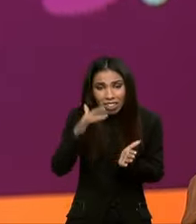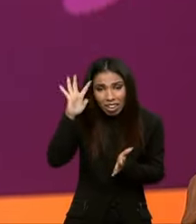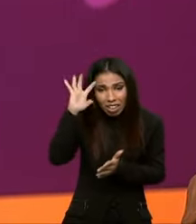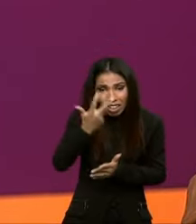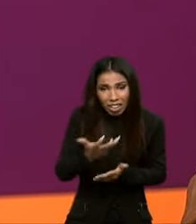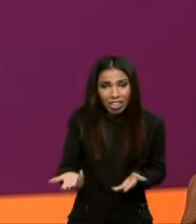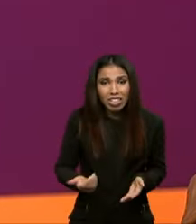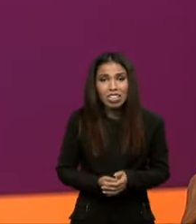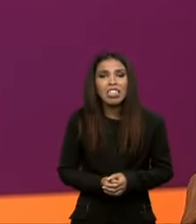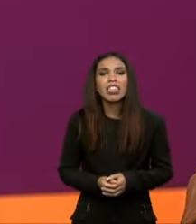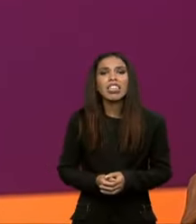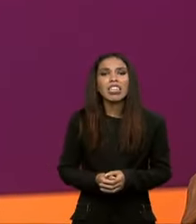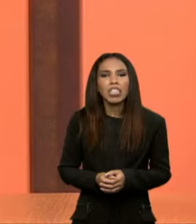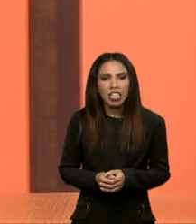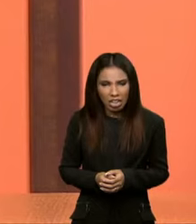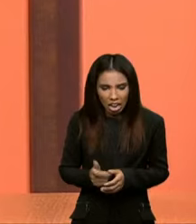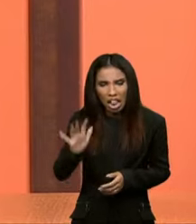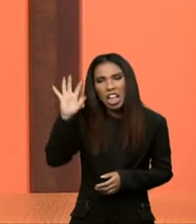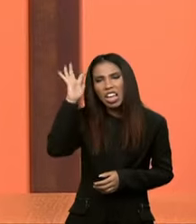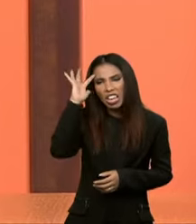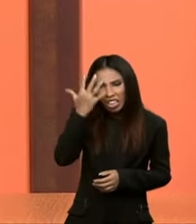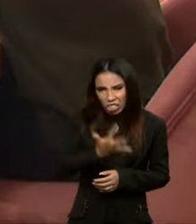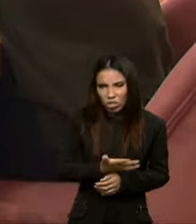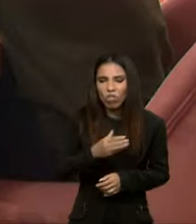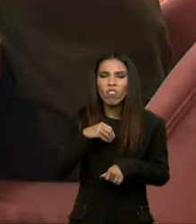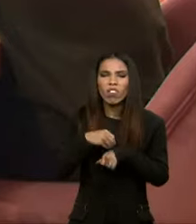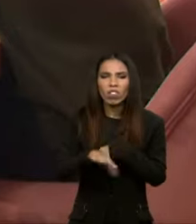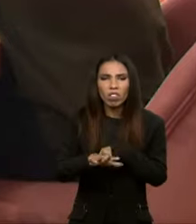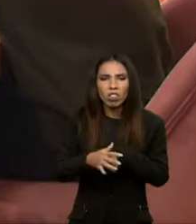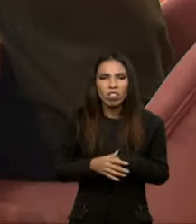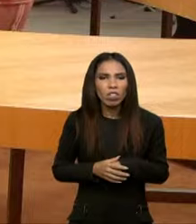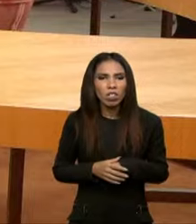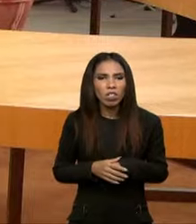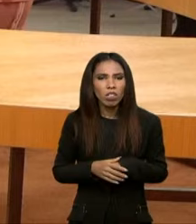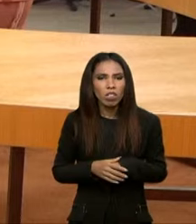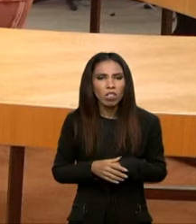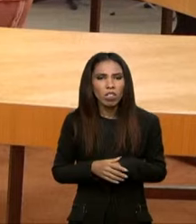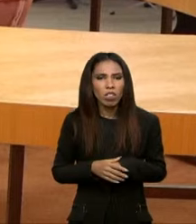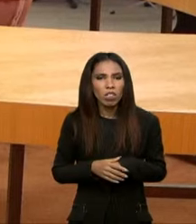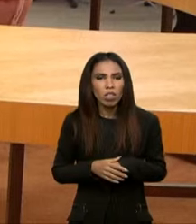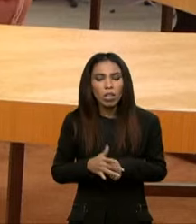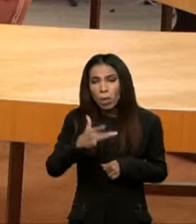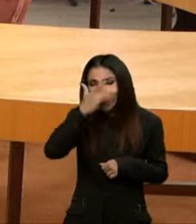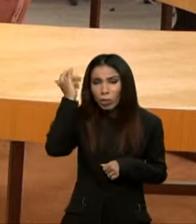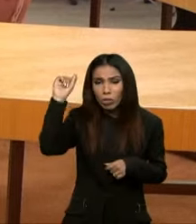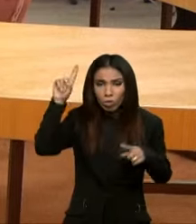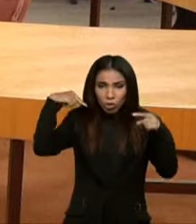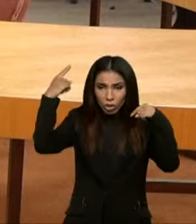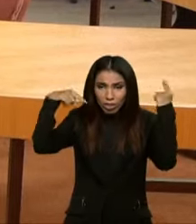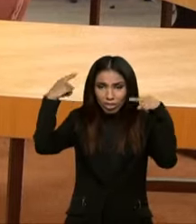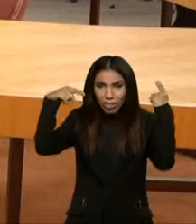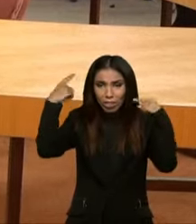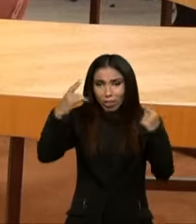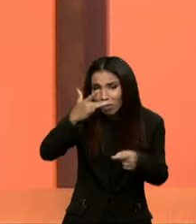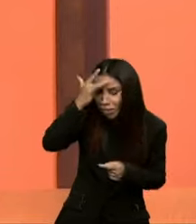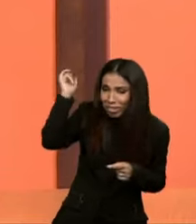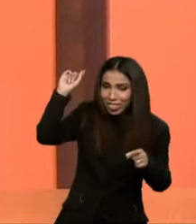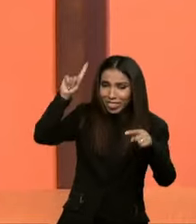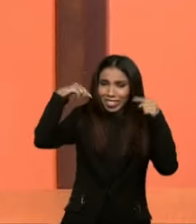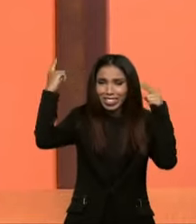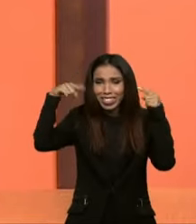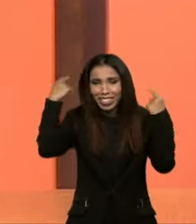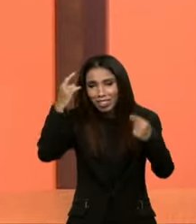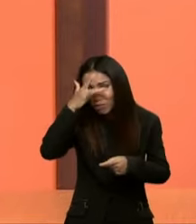ela tava. No... E ela resolveu. Ela mandou um recado. Mandou um recado pra. Gente doida, ele falou também coisa doida. Pra todo mundo. Pra todo mundo.